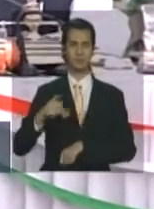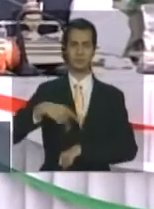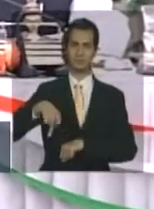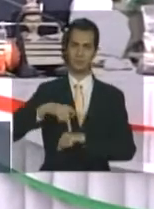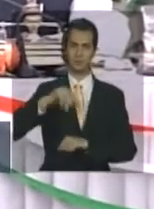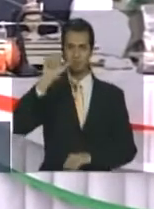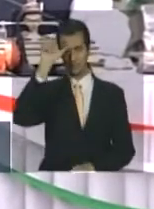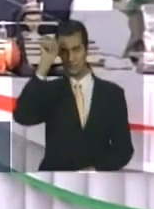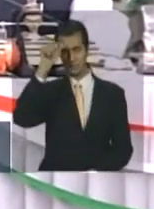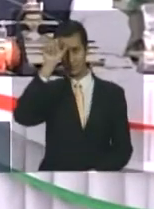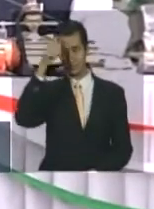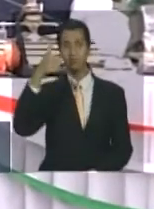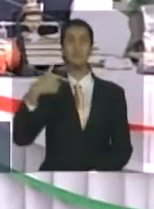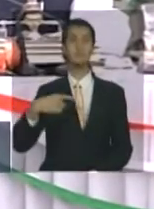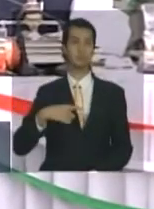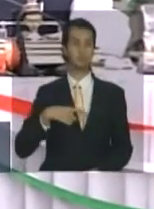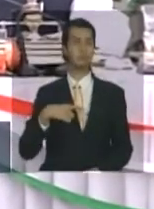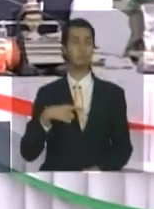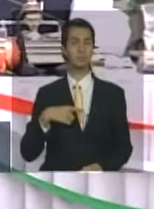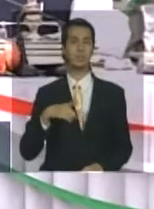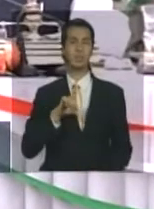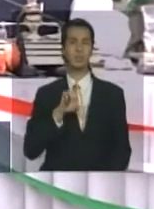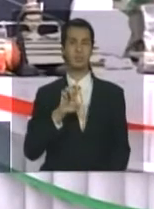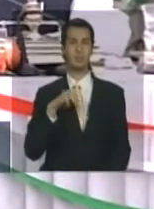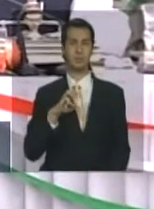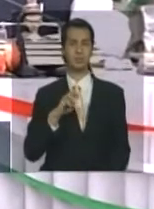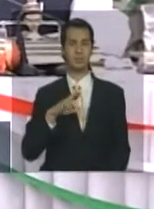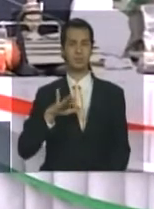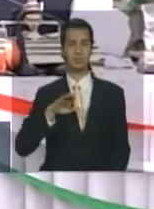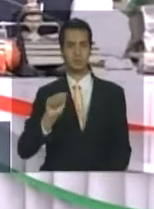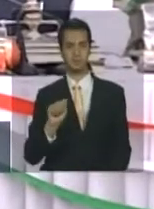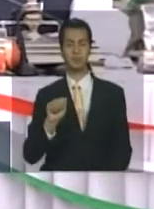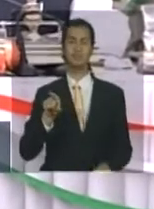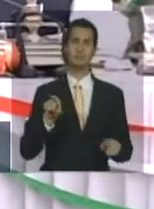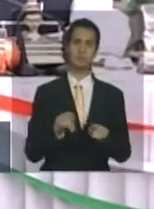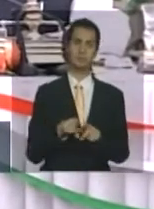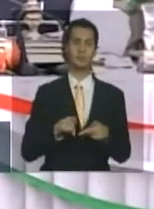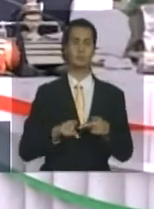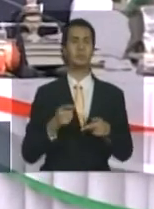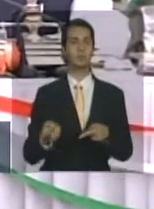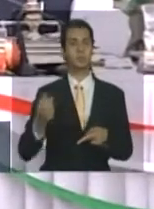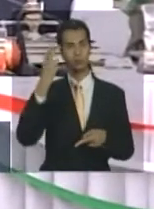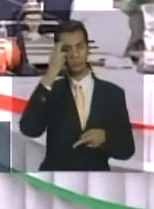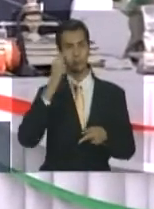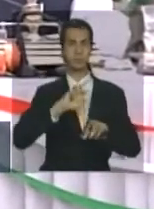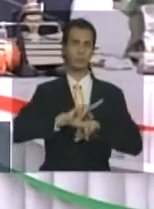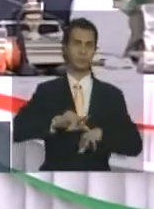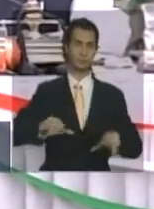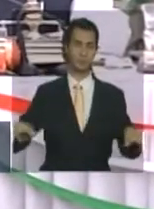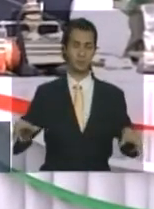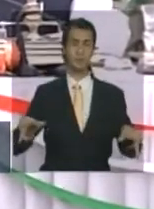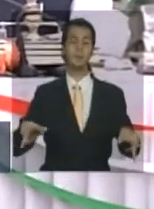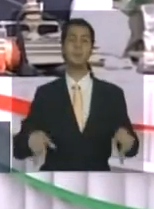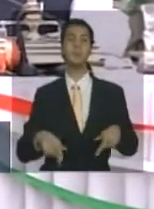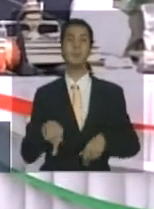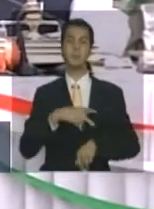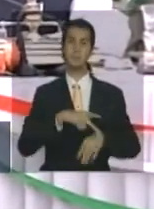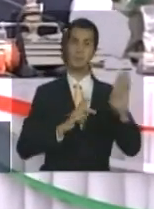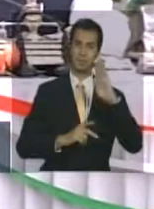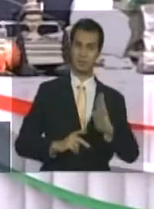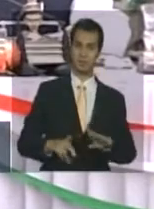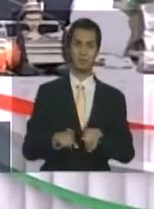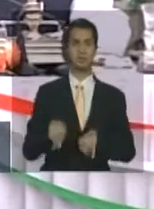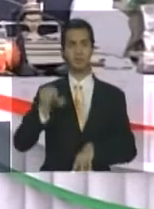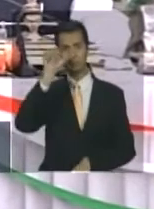democráticos e multiculturais, Índia e Brasil compartilham muitos desafios e visões coincidentes do